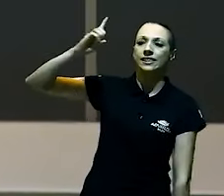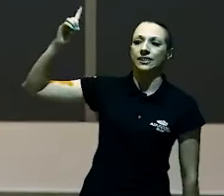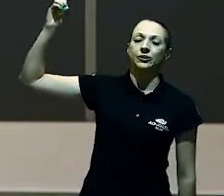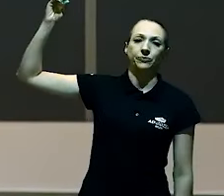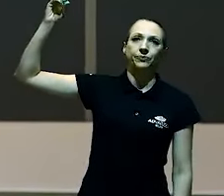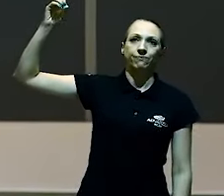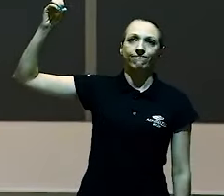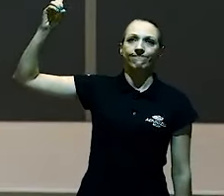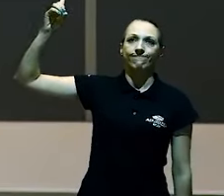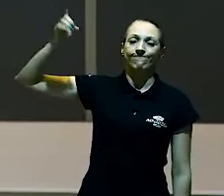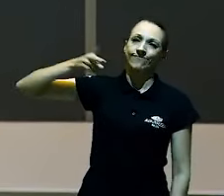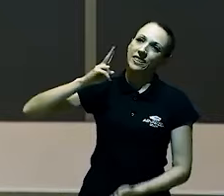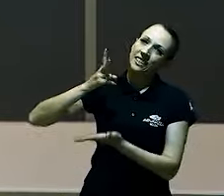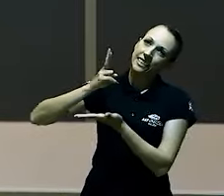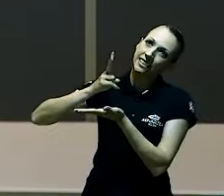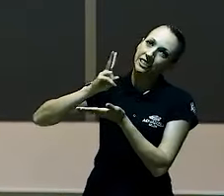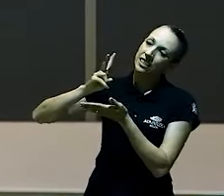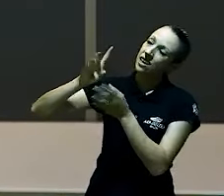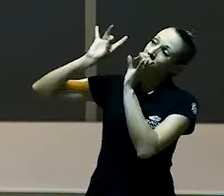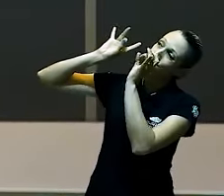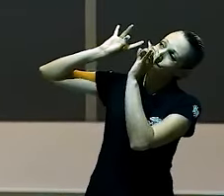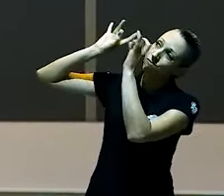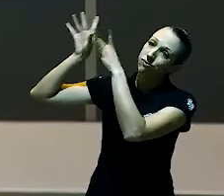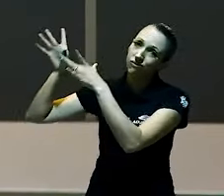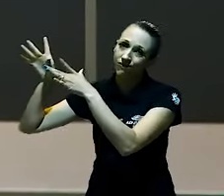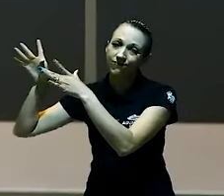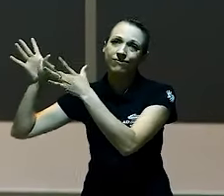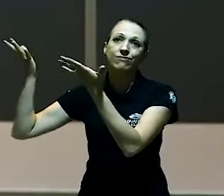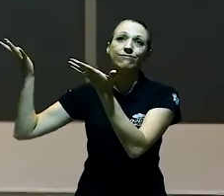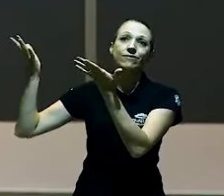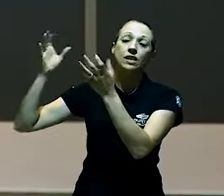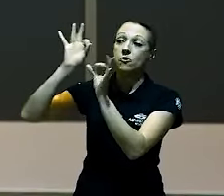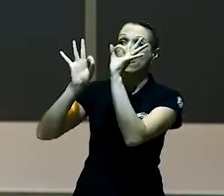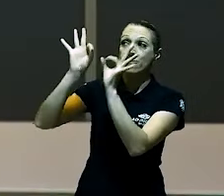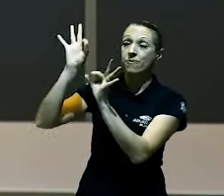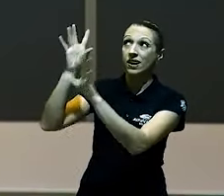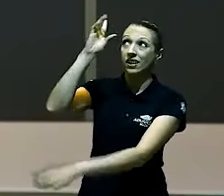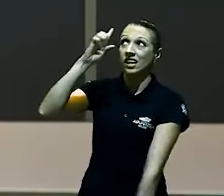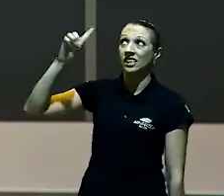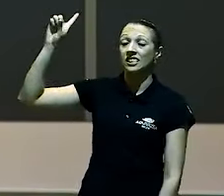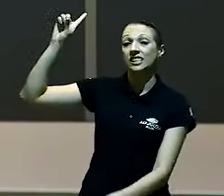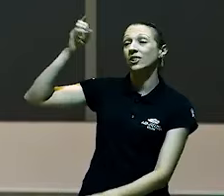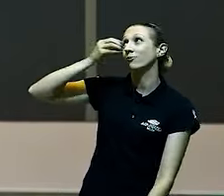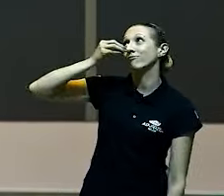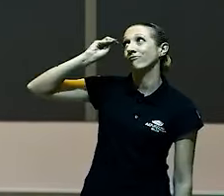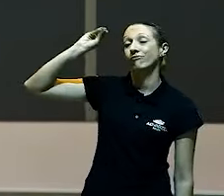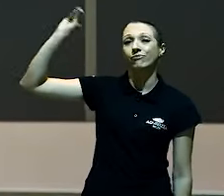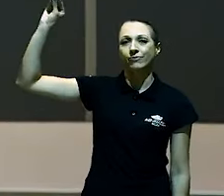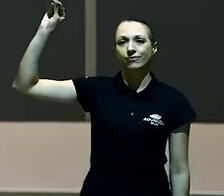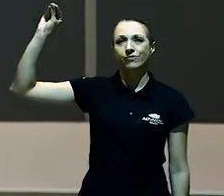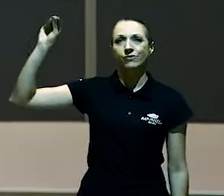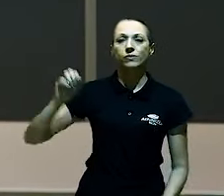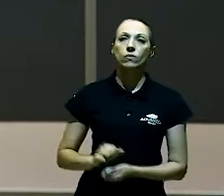em confrontar Deus, em ser confrontado por Ele. É muito angustiante para mim pensar em estar do lado oposto de